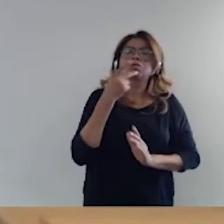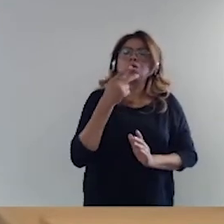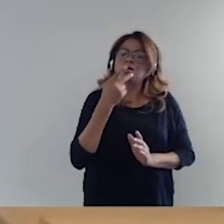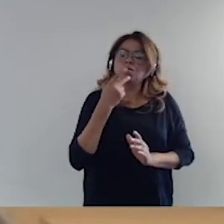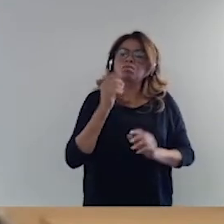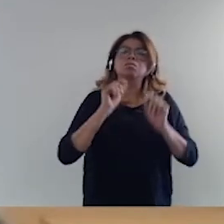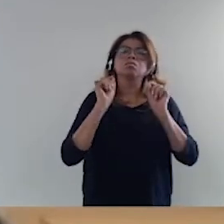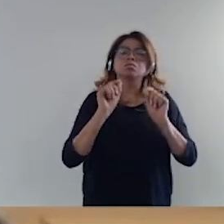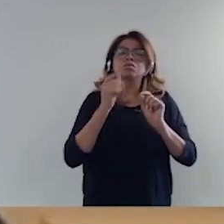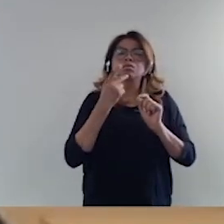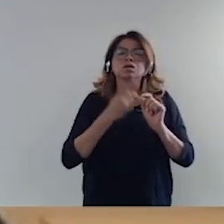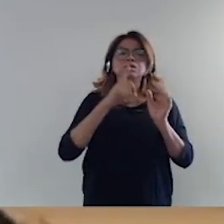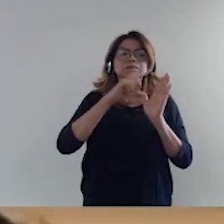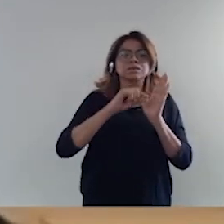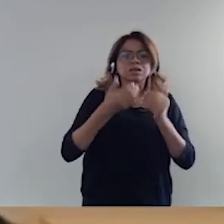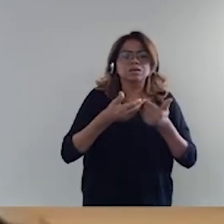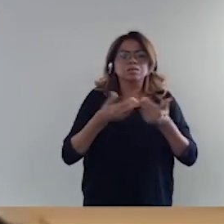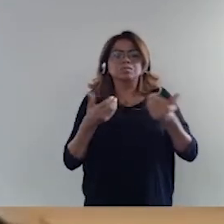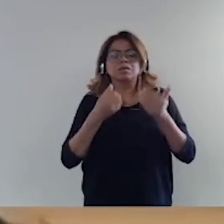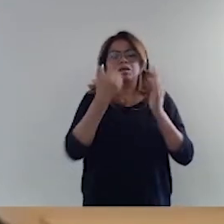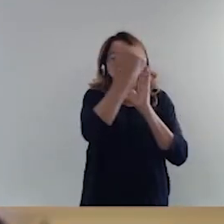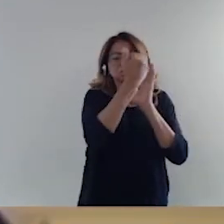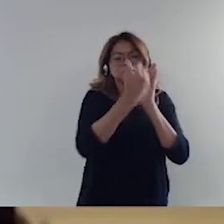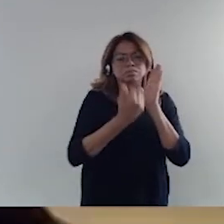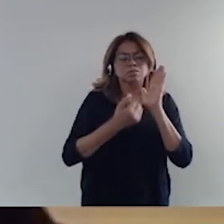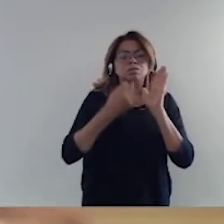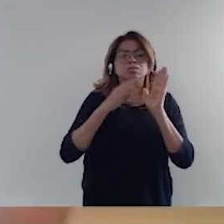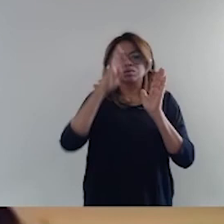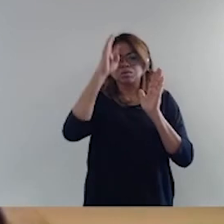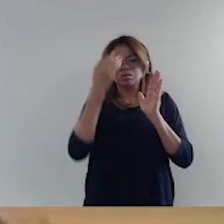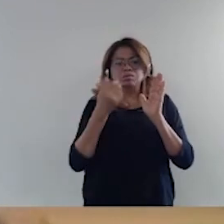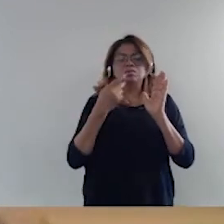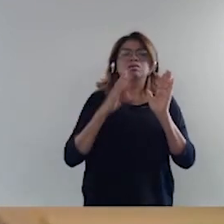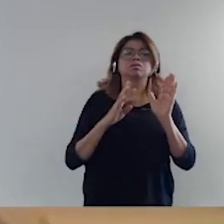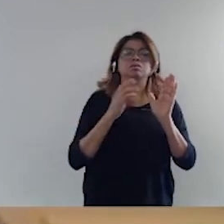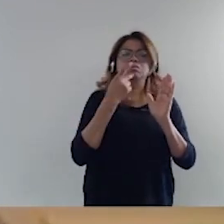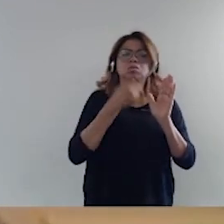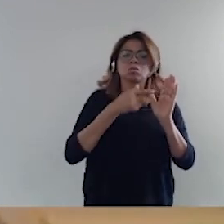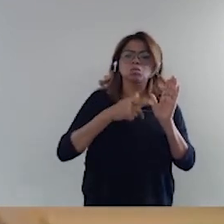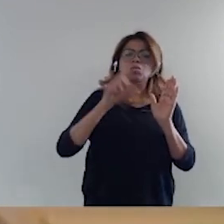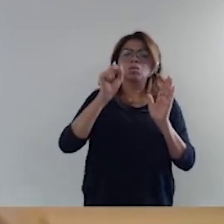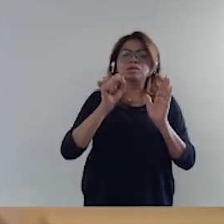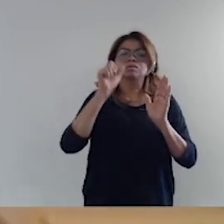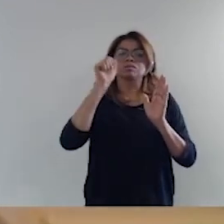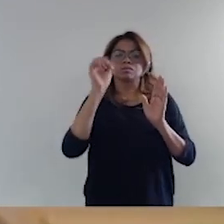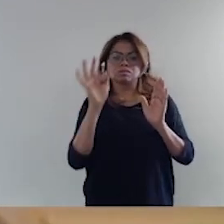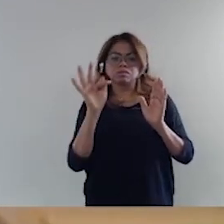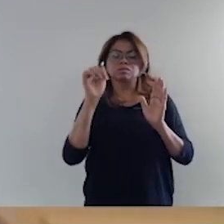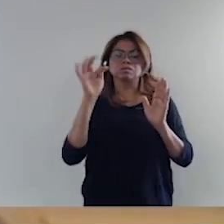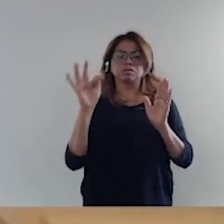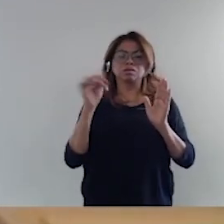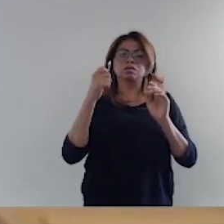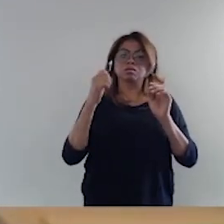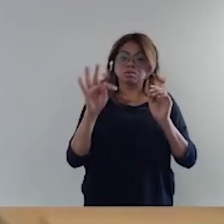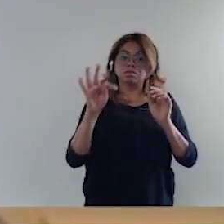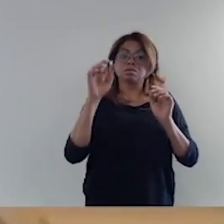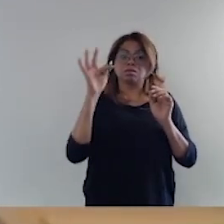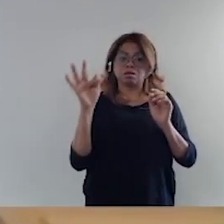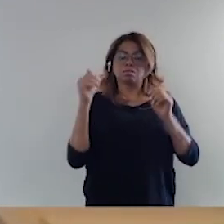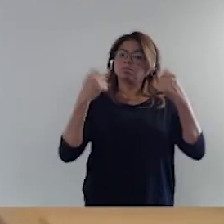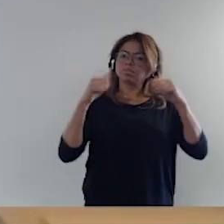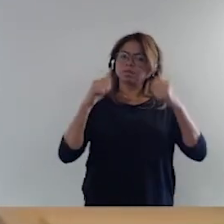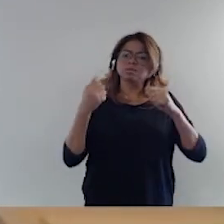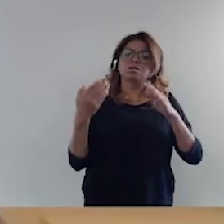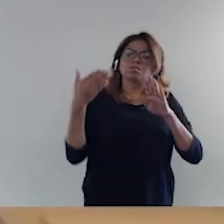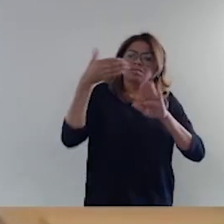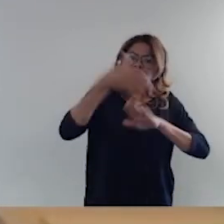que, tirando essas questões decisivas, o judiciário deveria intervir com grande parcimônia em